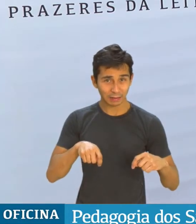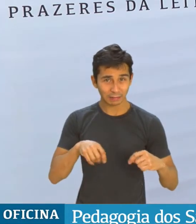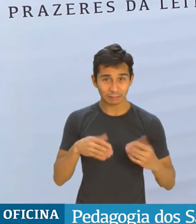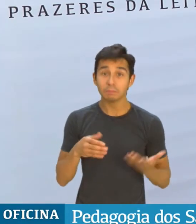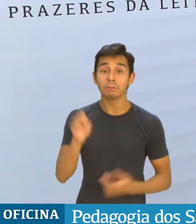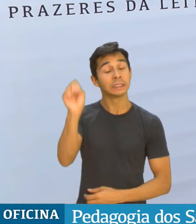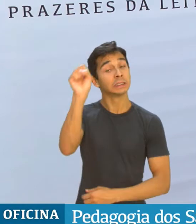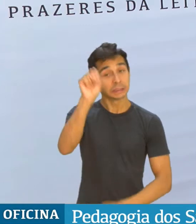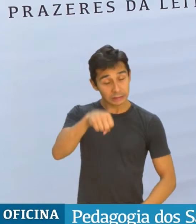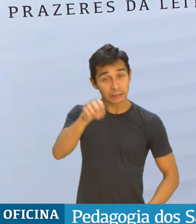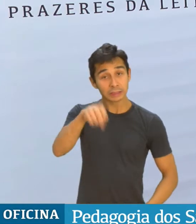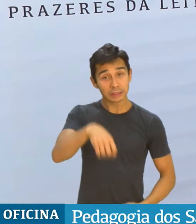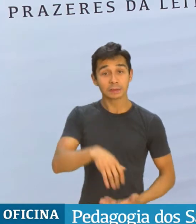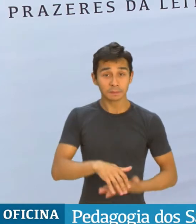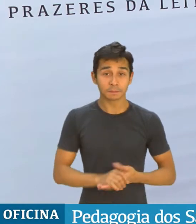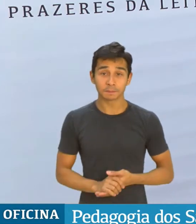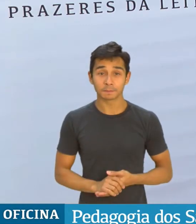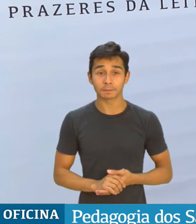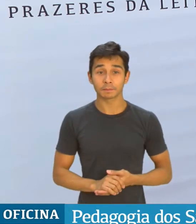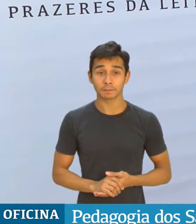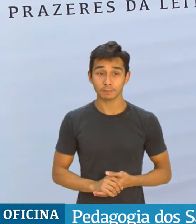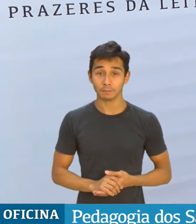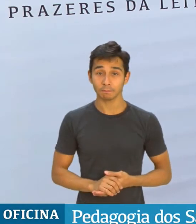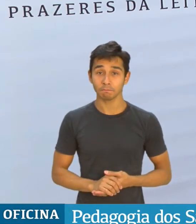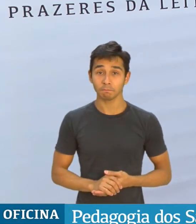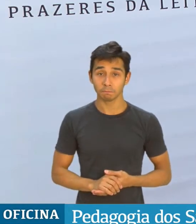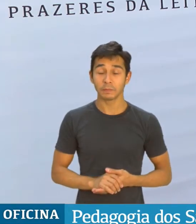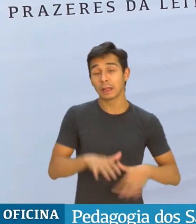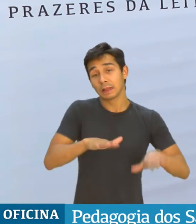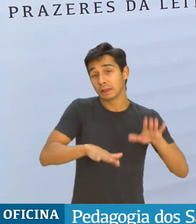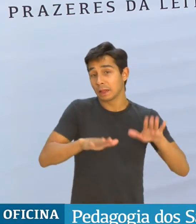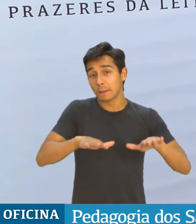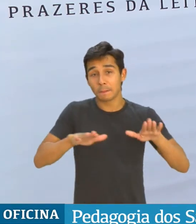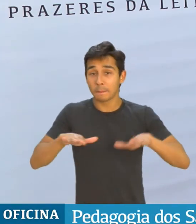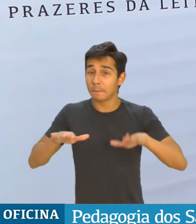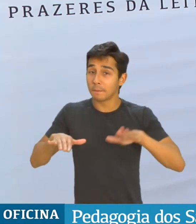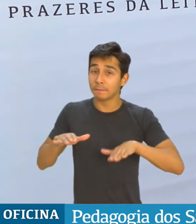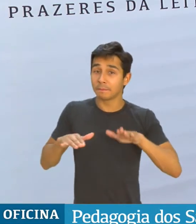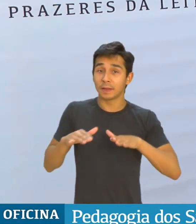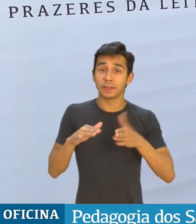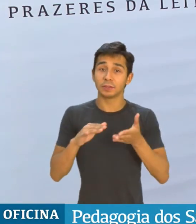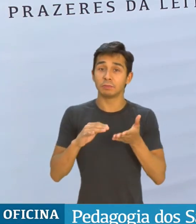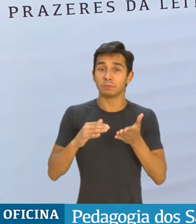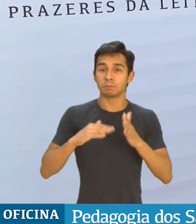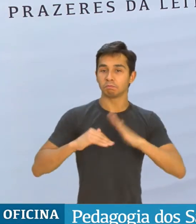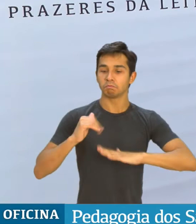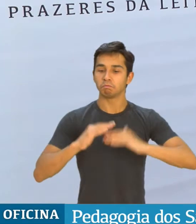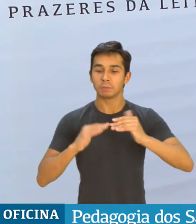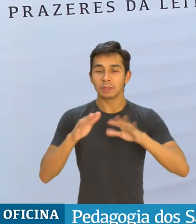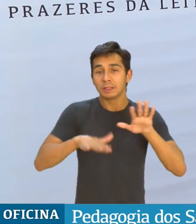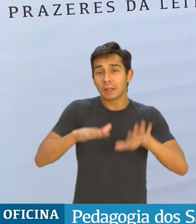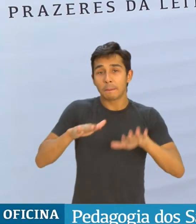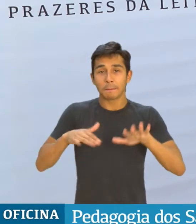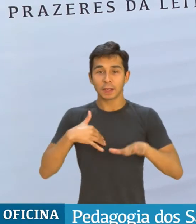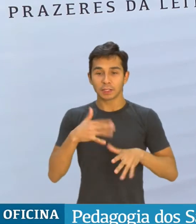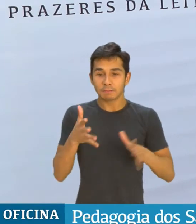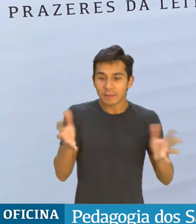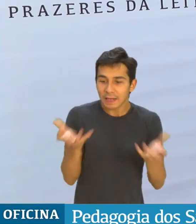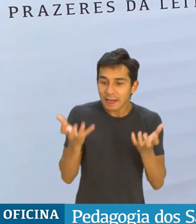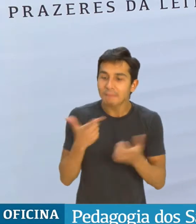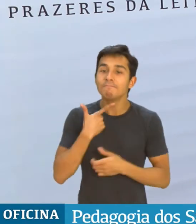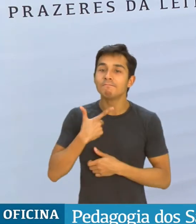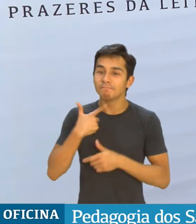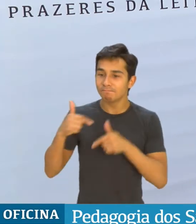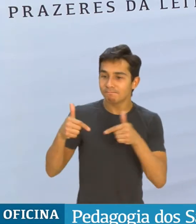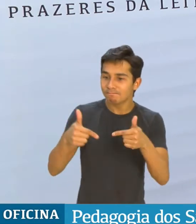Sim, depende muito também da atividade, do seu envolvimento, da qualidade da apresentação, do